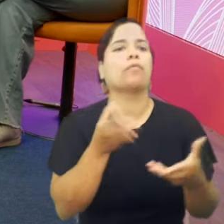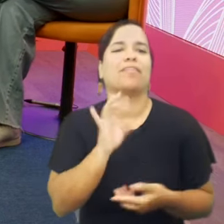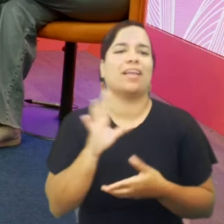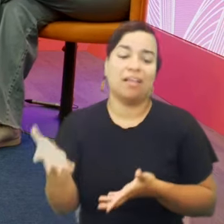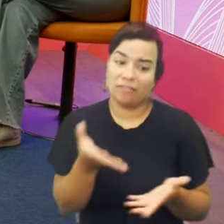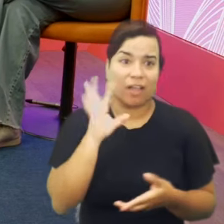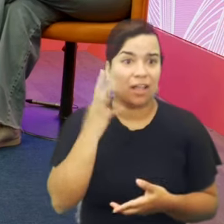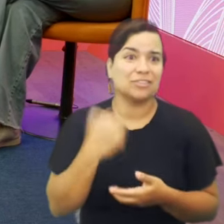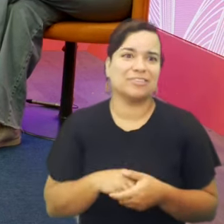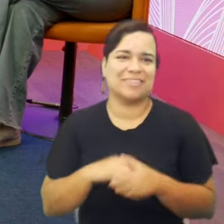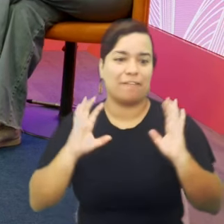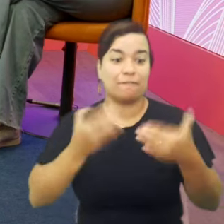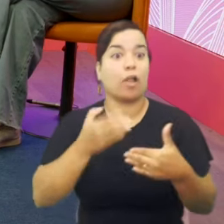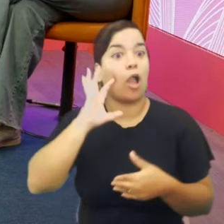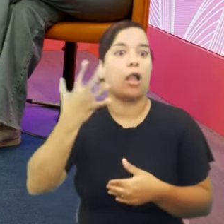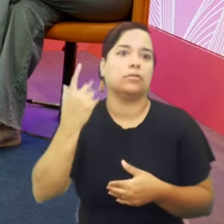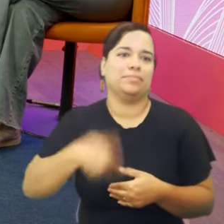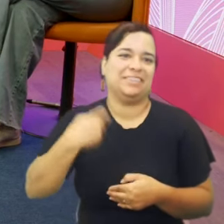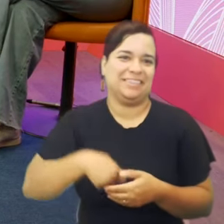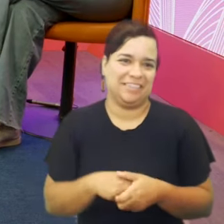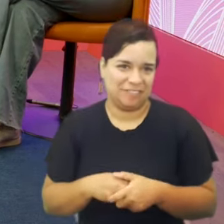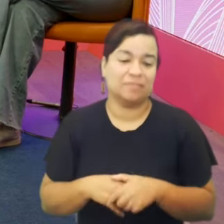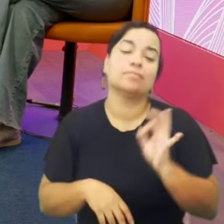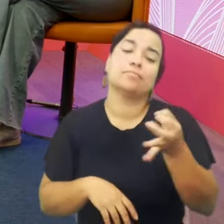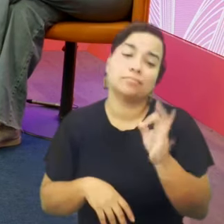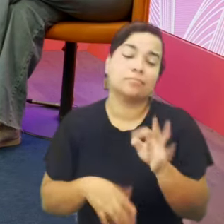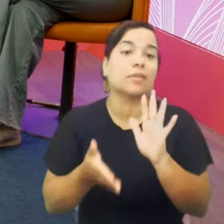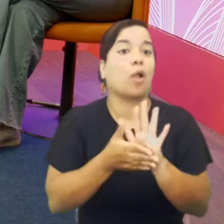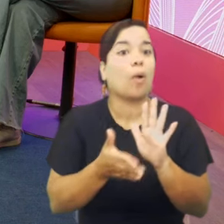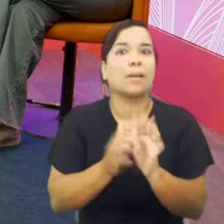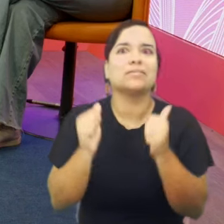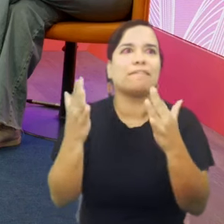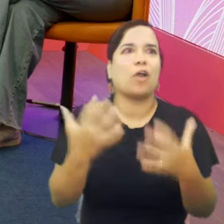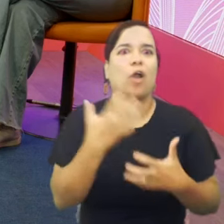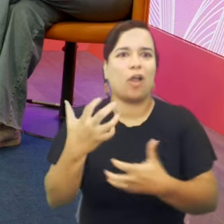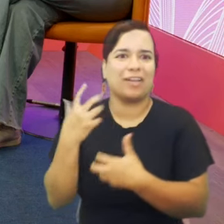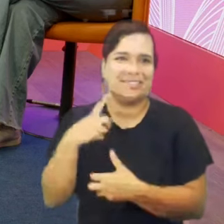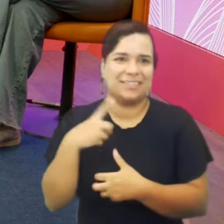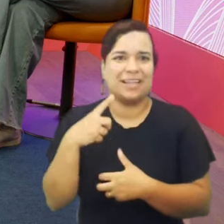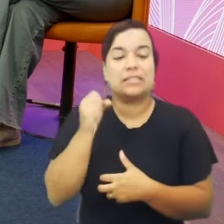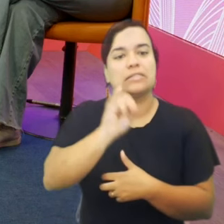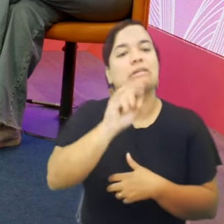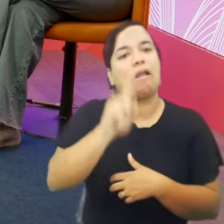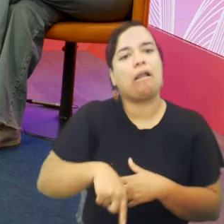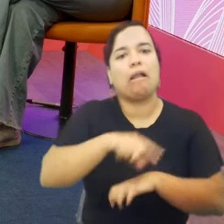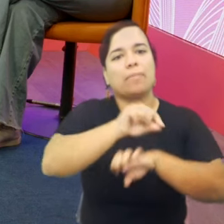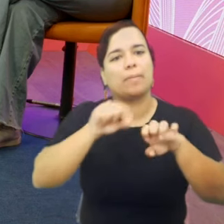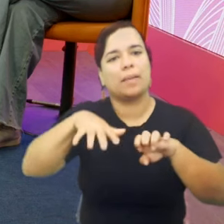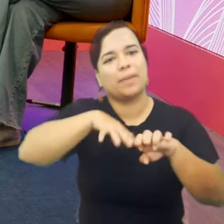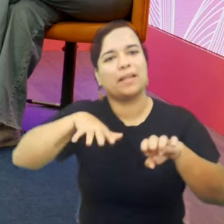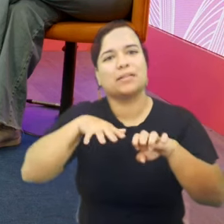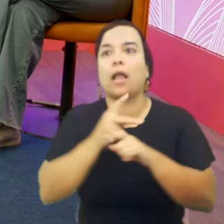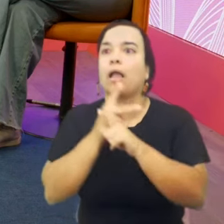Tem que resolver, aqui o foco é solução, né? E a cobrança do externo, né? É. Quando você é empreendedor, você fala assim, ah, tem que buscar a